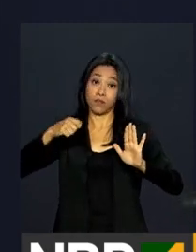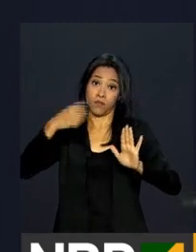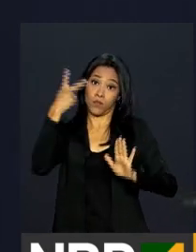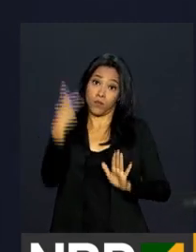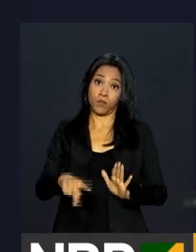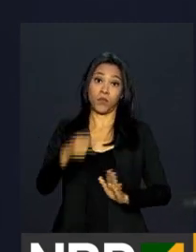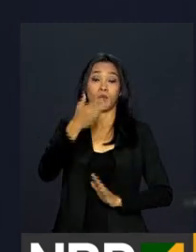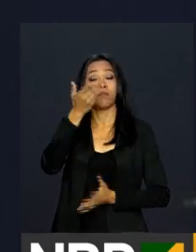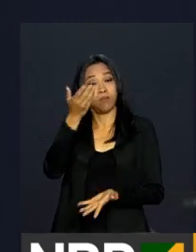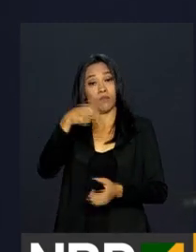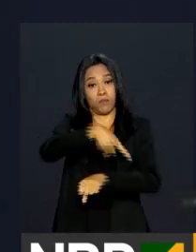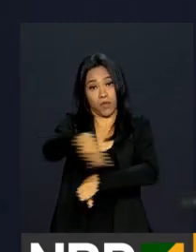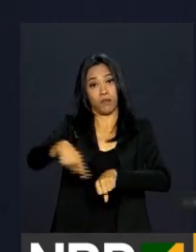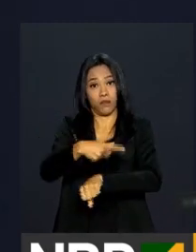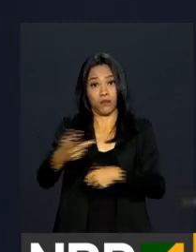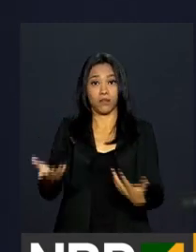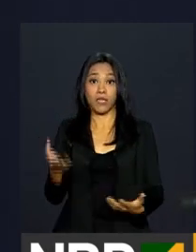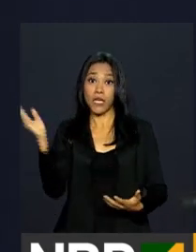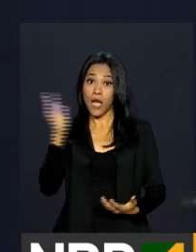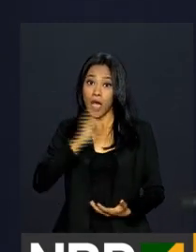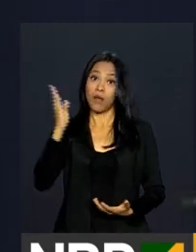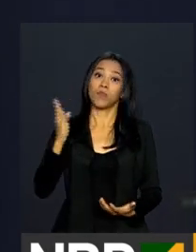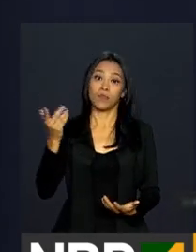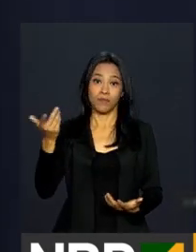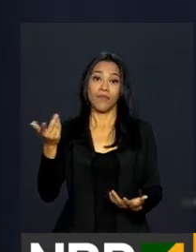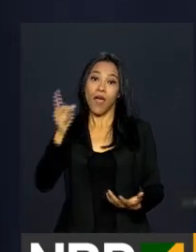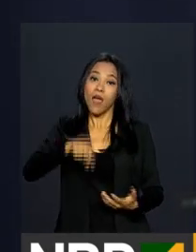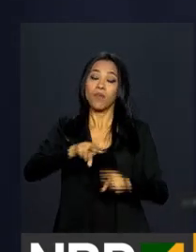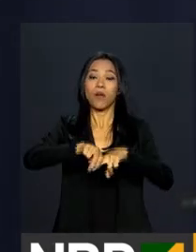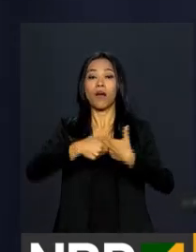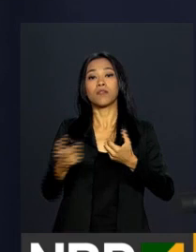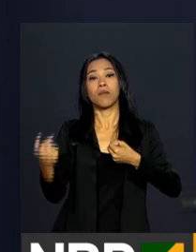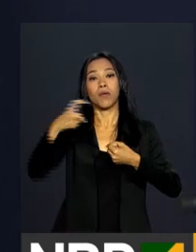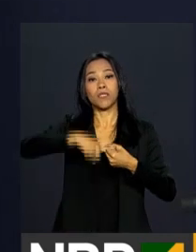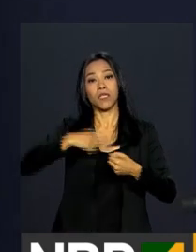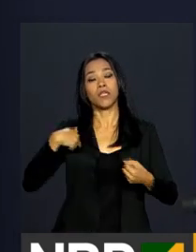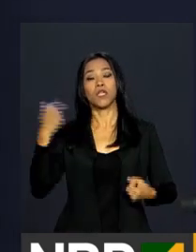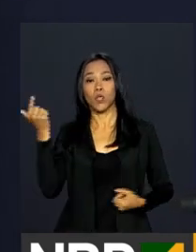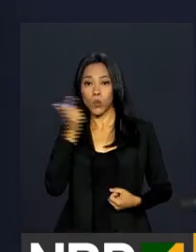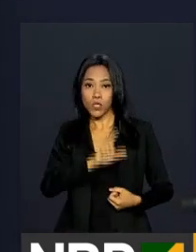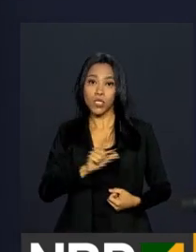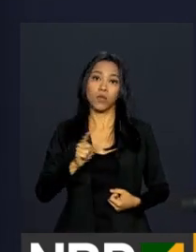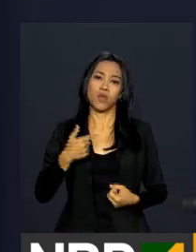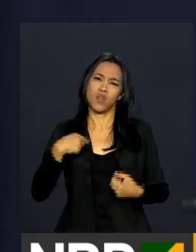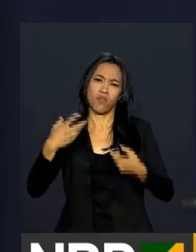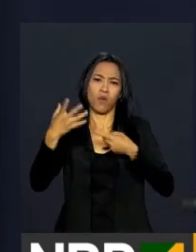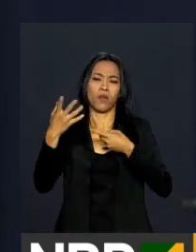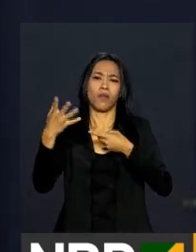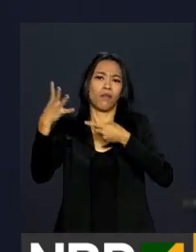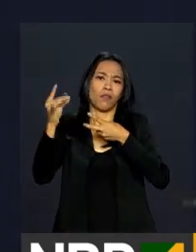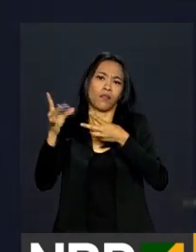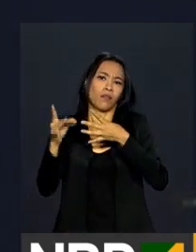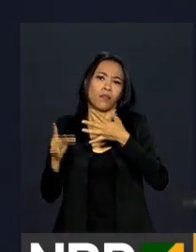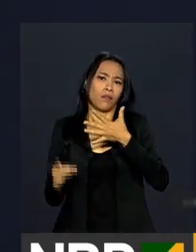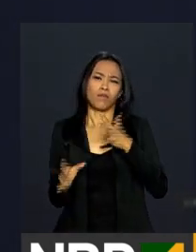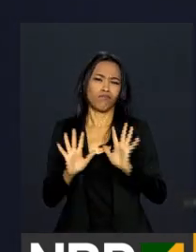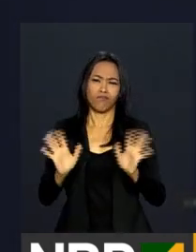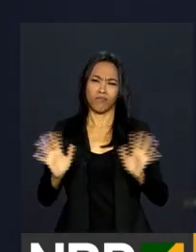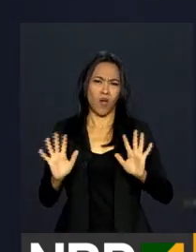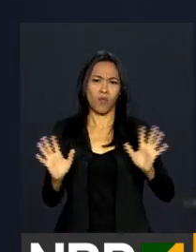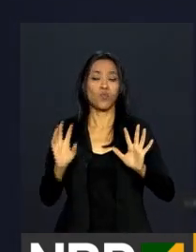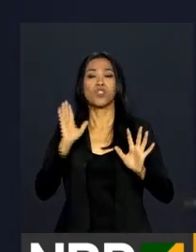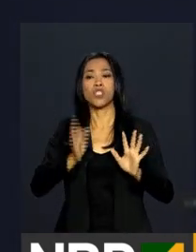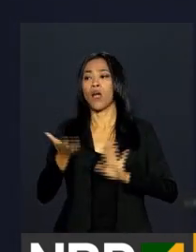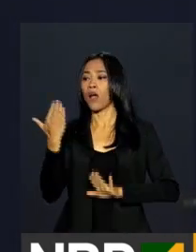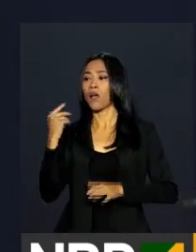brasileiro e com uma rapidez estupenda. Foi essa parceria que nos permitiu, eu não vou aqui relacionar tudo aquilo que foi feito, eu acho